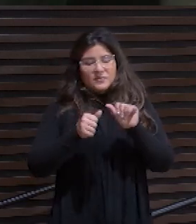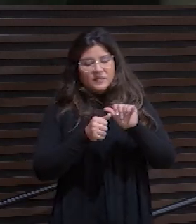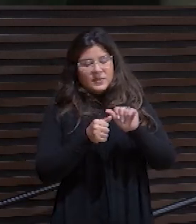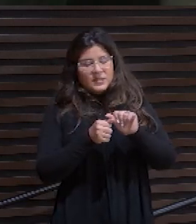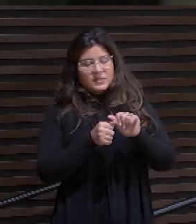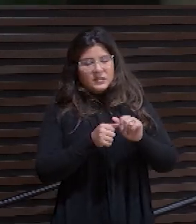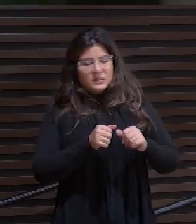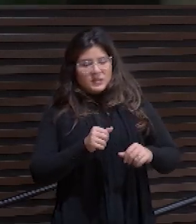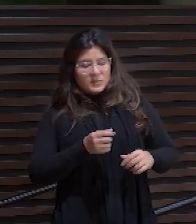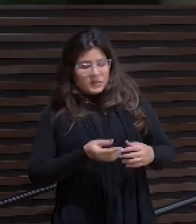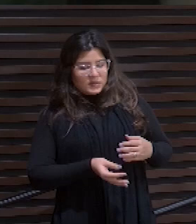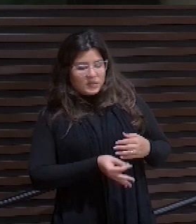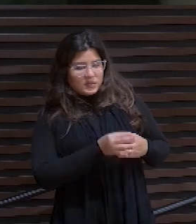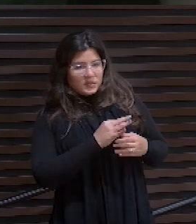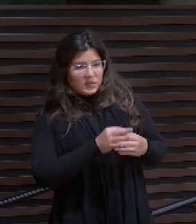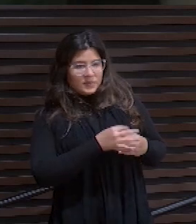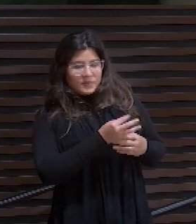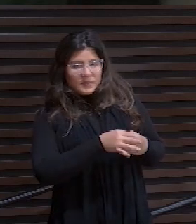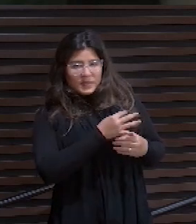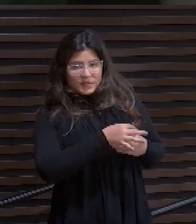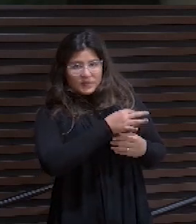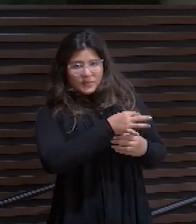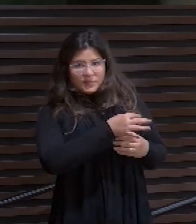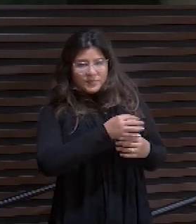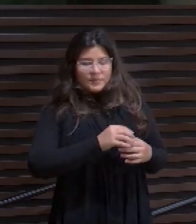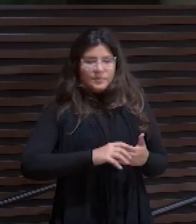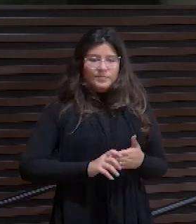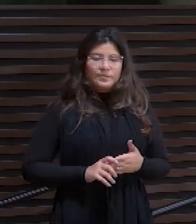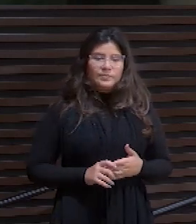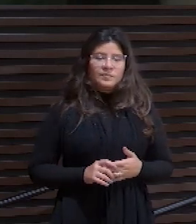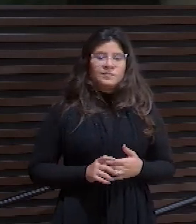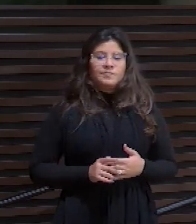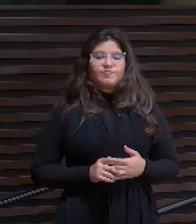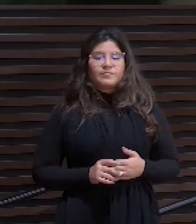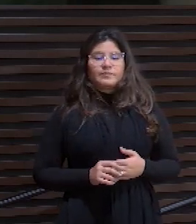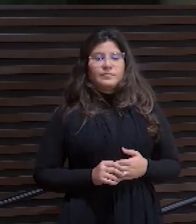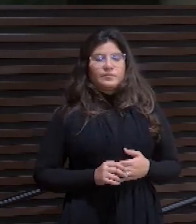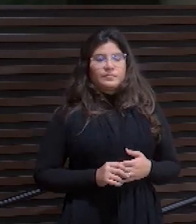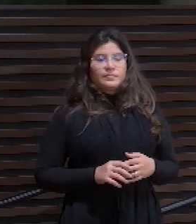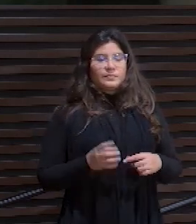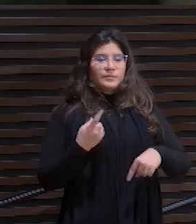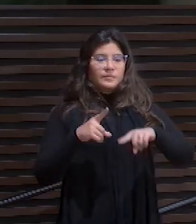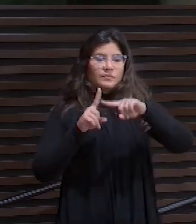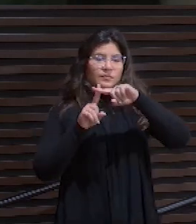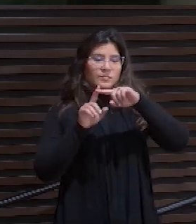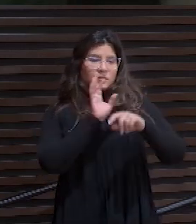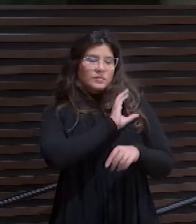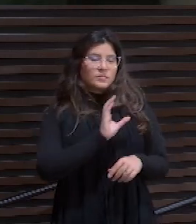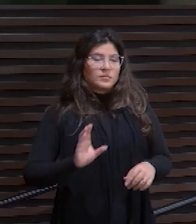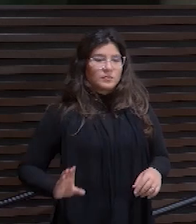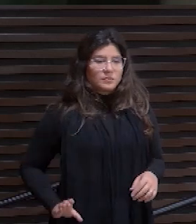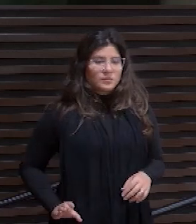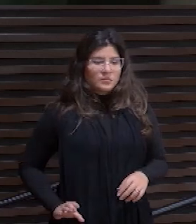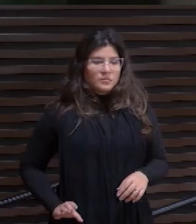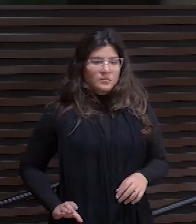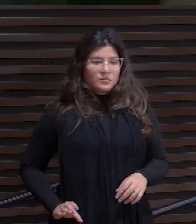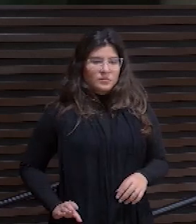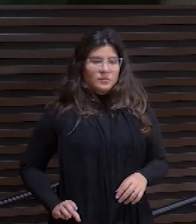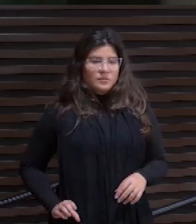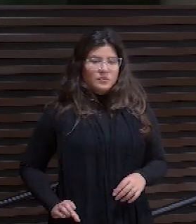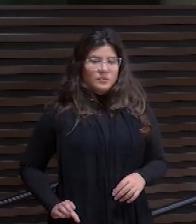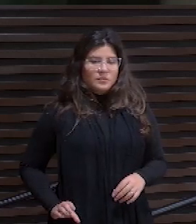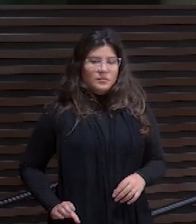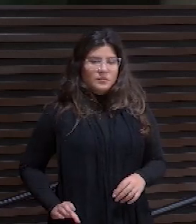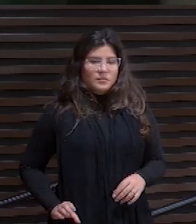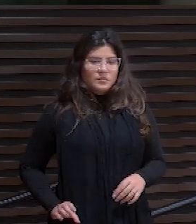coisas espirituais. Então nós vemos que a cruz de Cristo, ela vem e ela